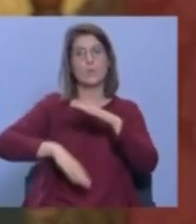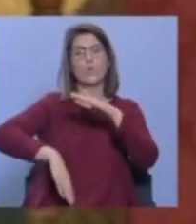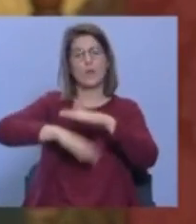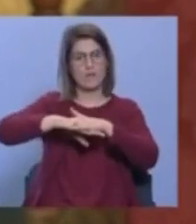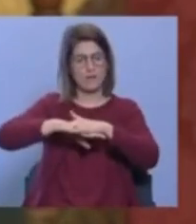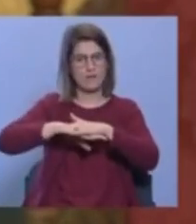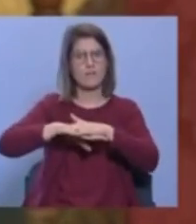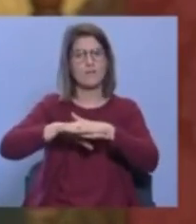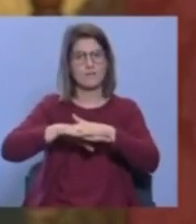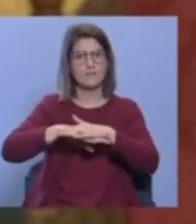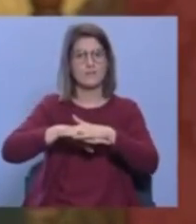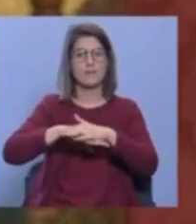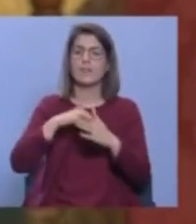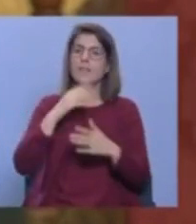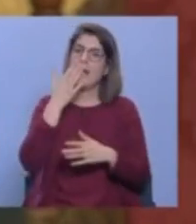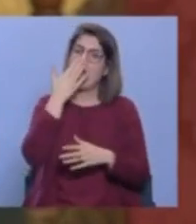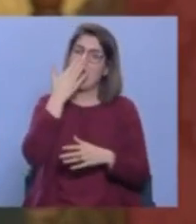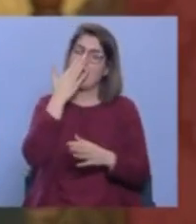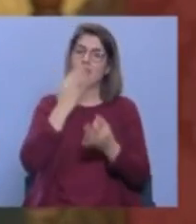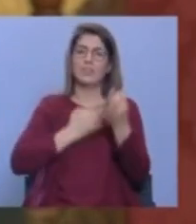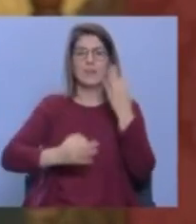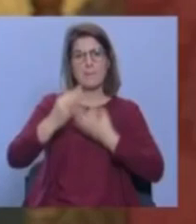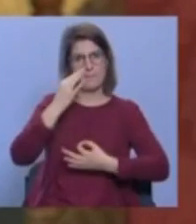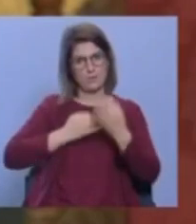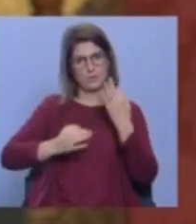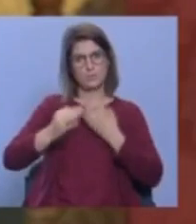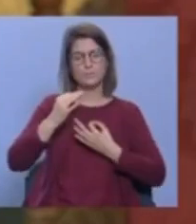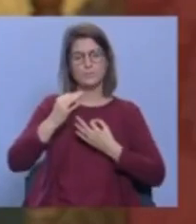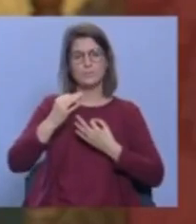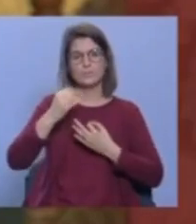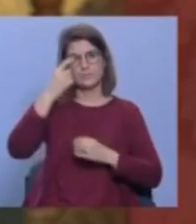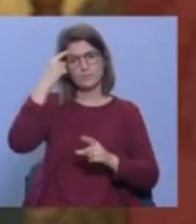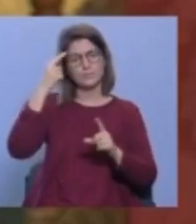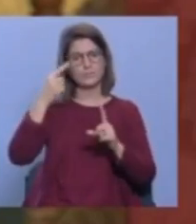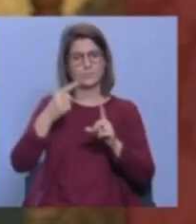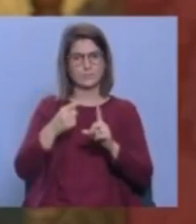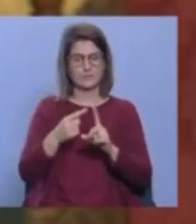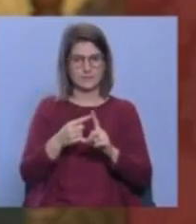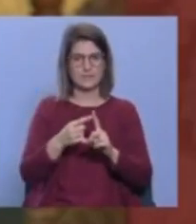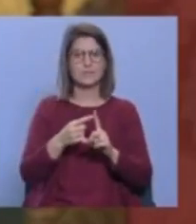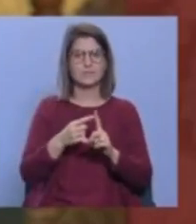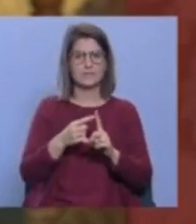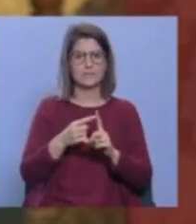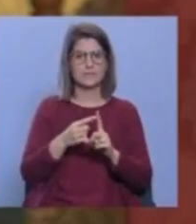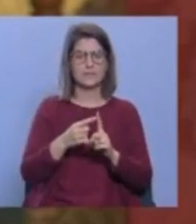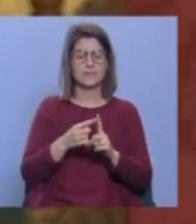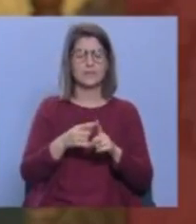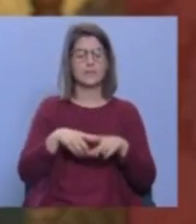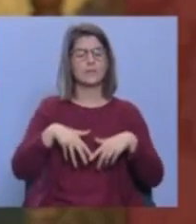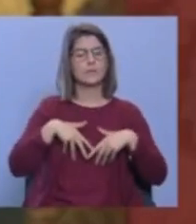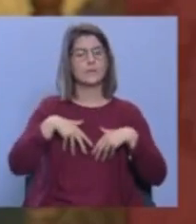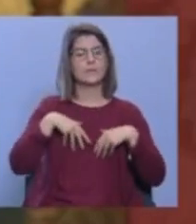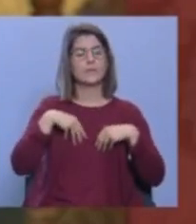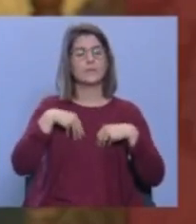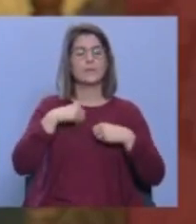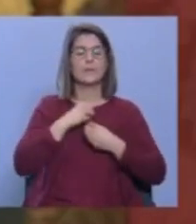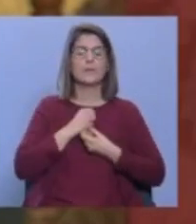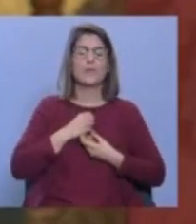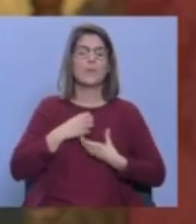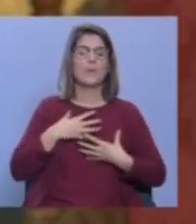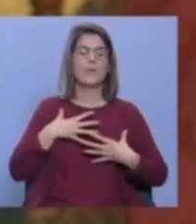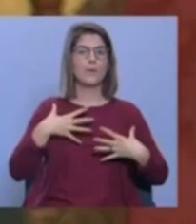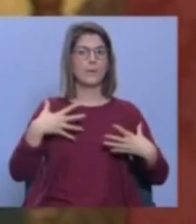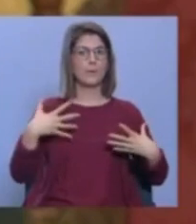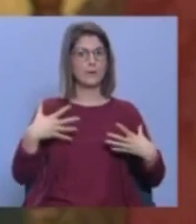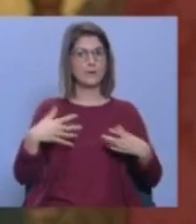curativo, terapêutico, para dilatarmos o nosso espírito. Este espírito que não